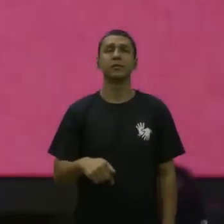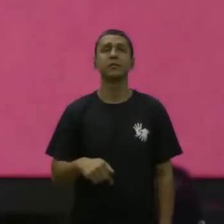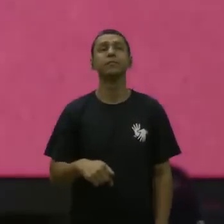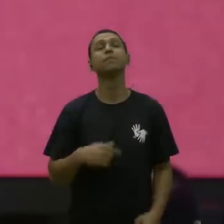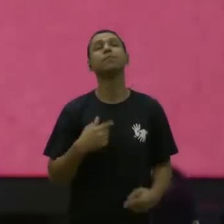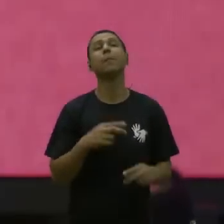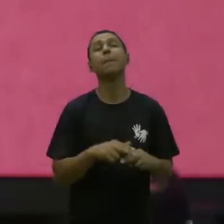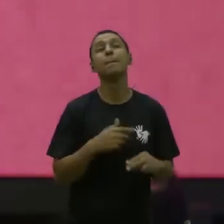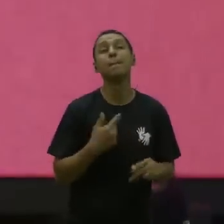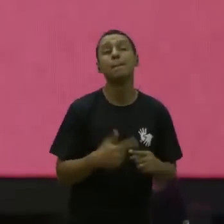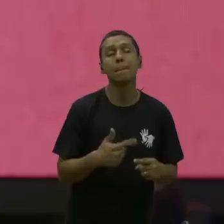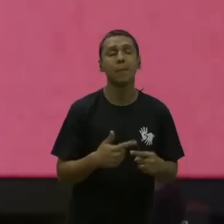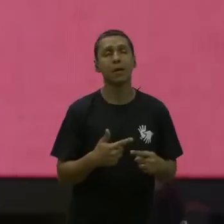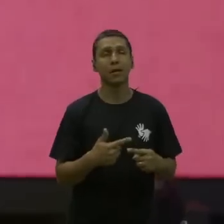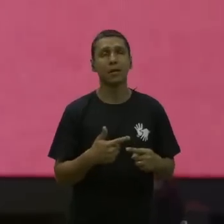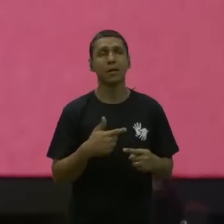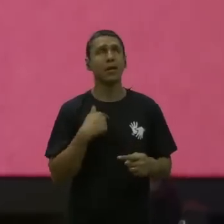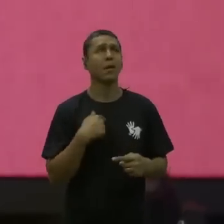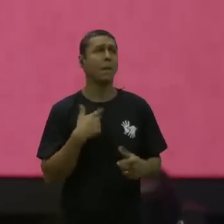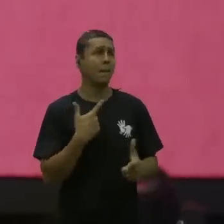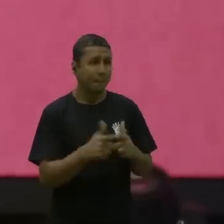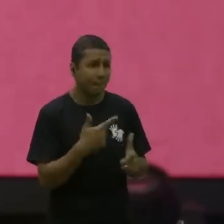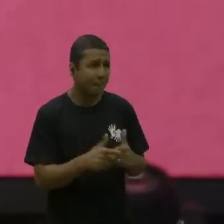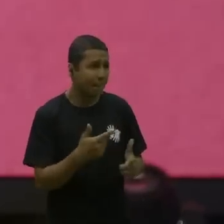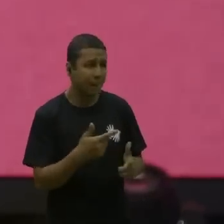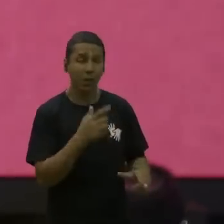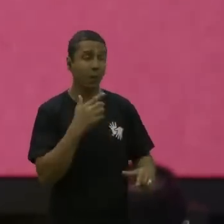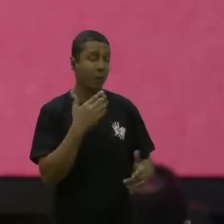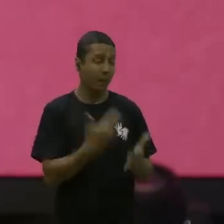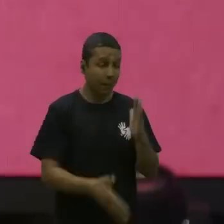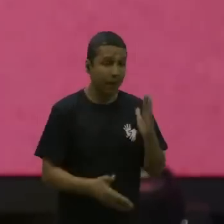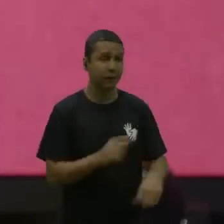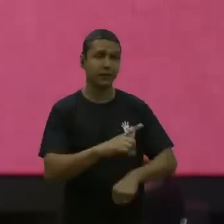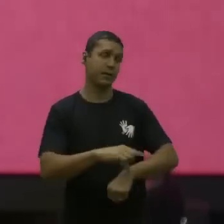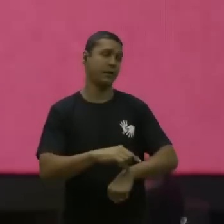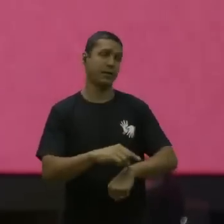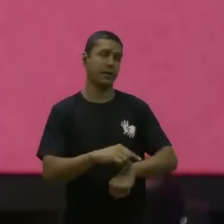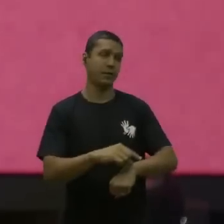Para que eu vou perder tempo com o que não é o meu propósito?